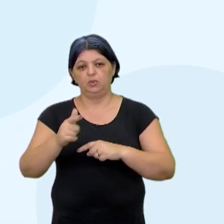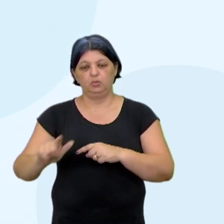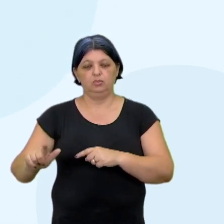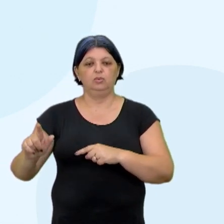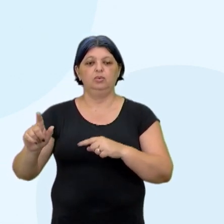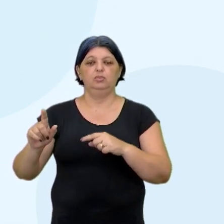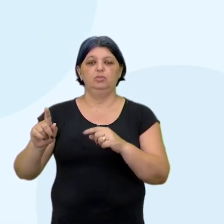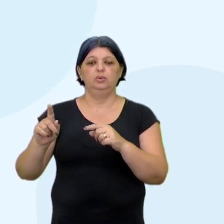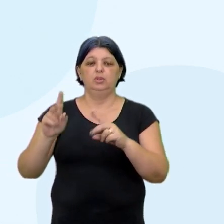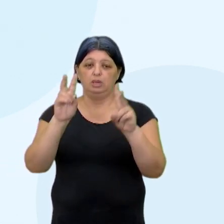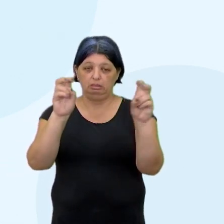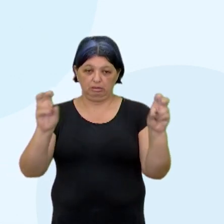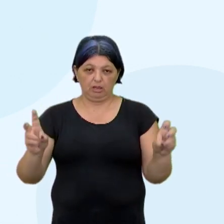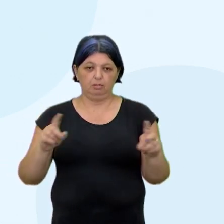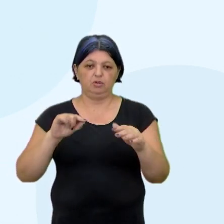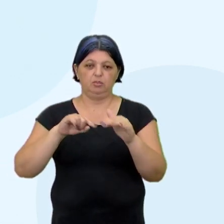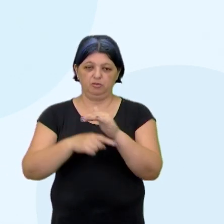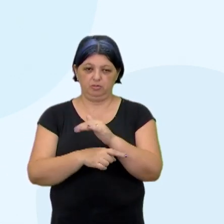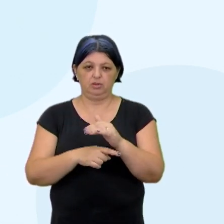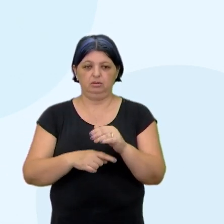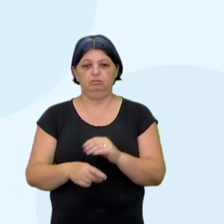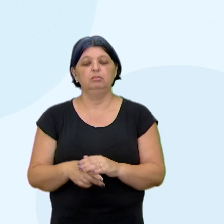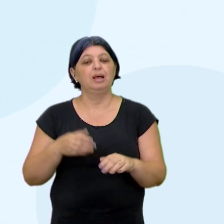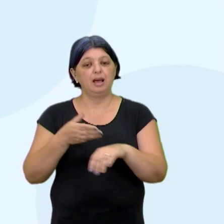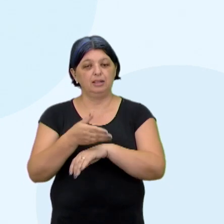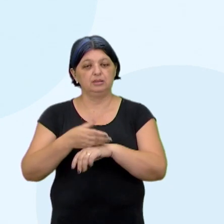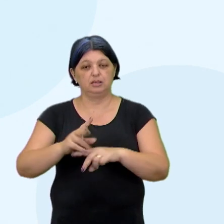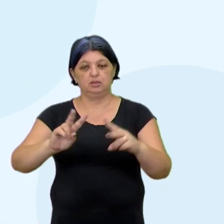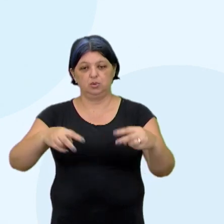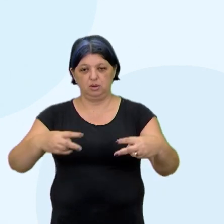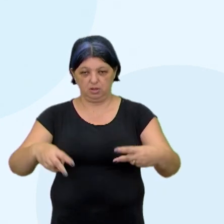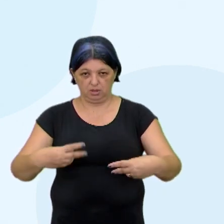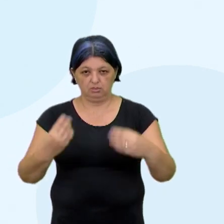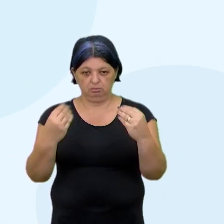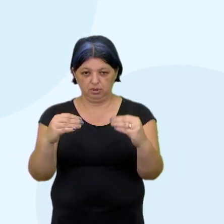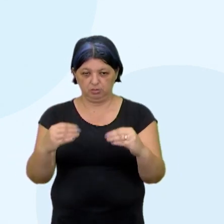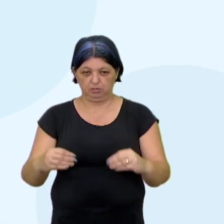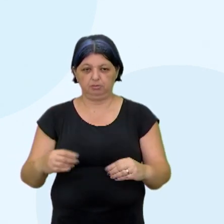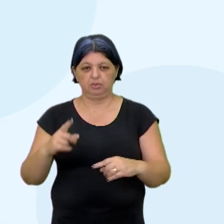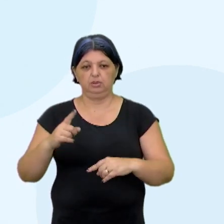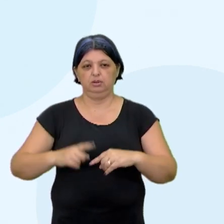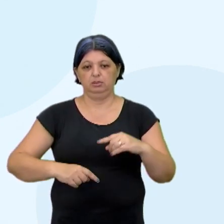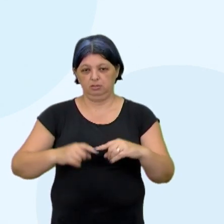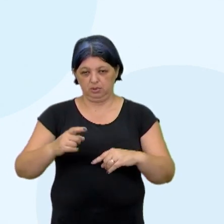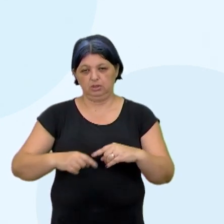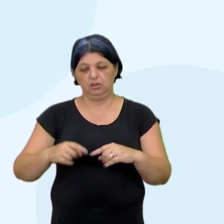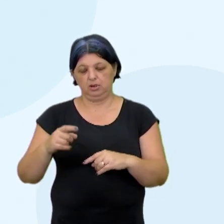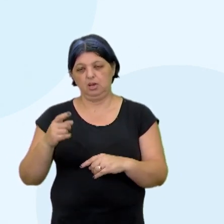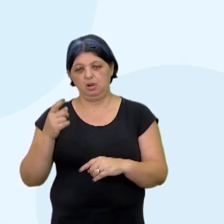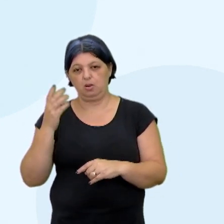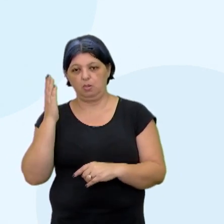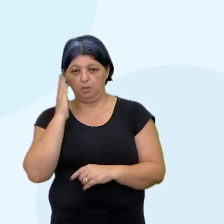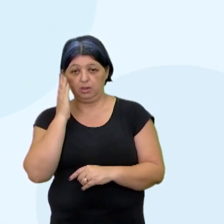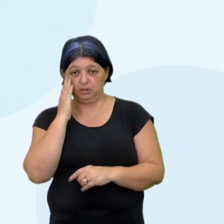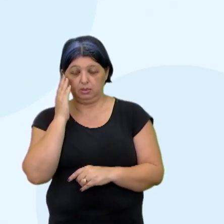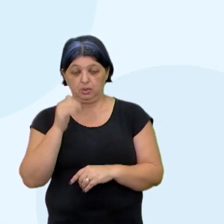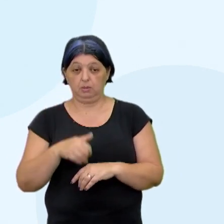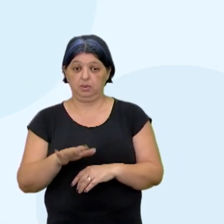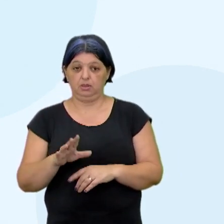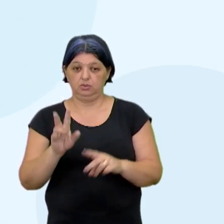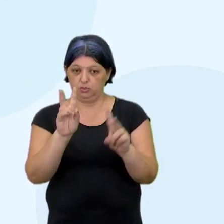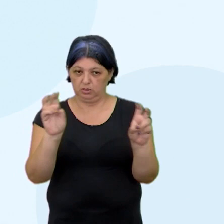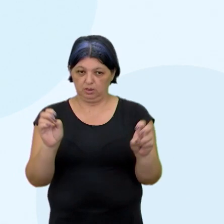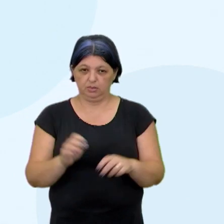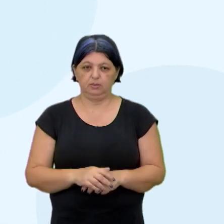do aprofundamento. Acesse os links que tenham sido anexados a este material para saber mais sobre o assunto. E não se esqueça de acessar